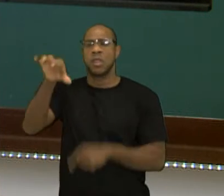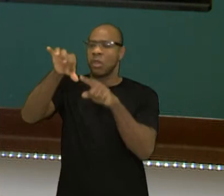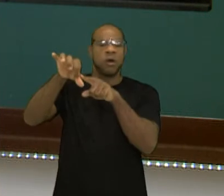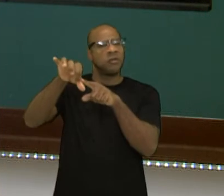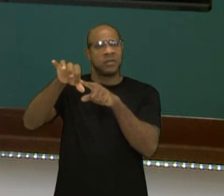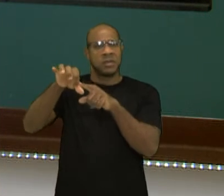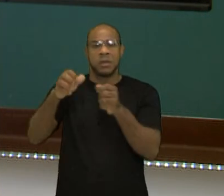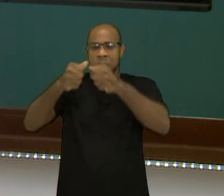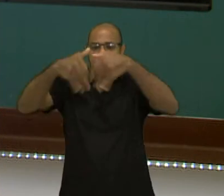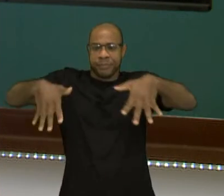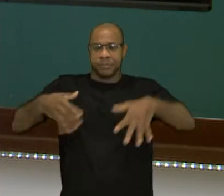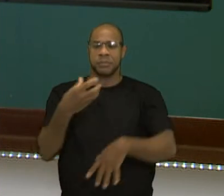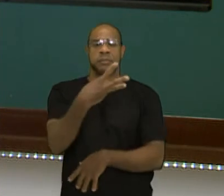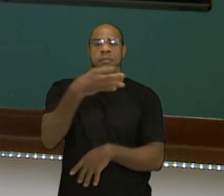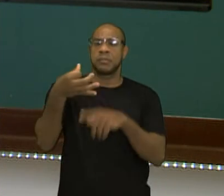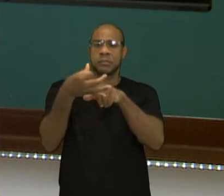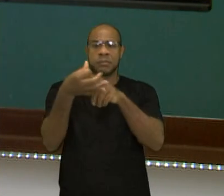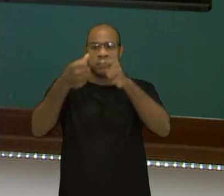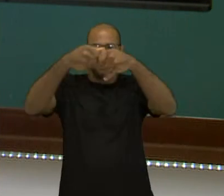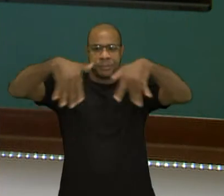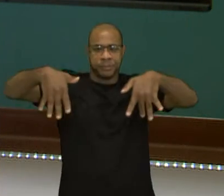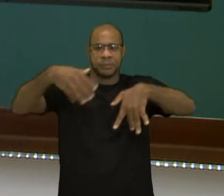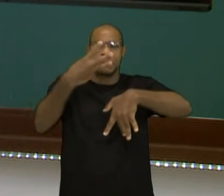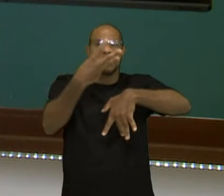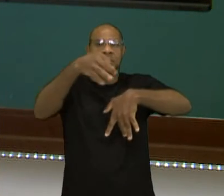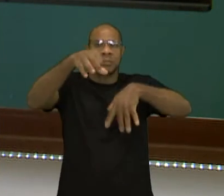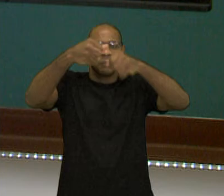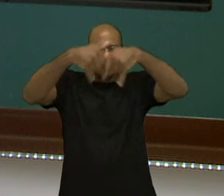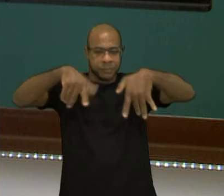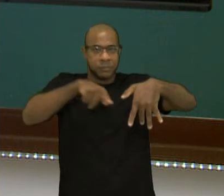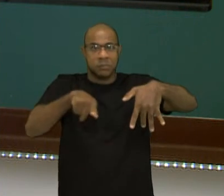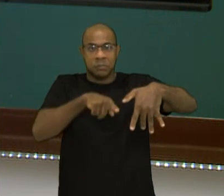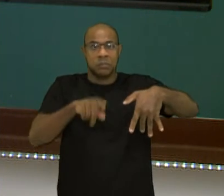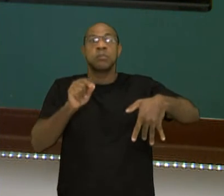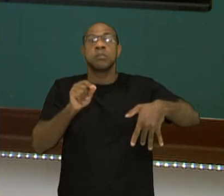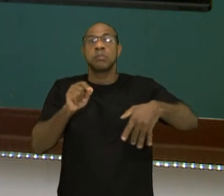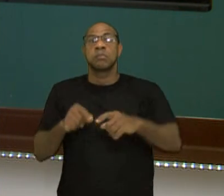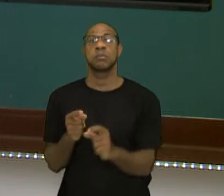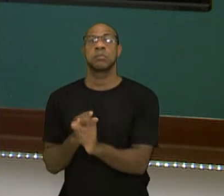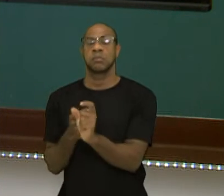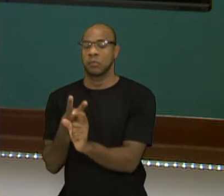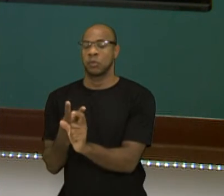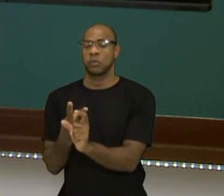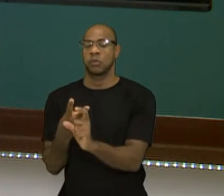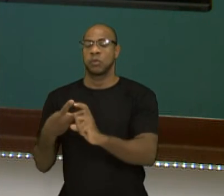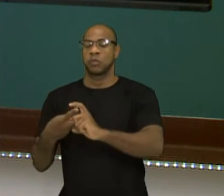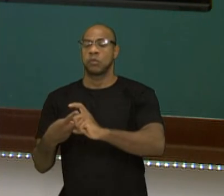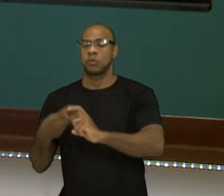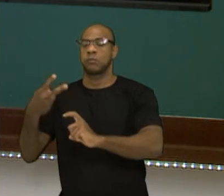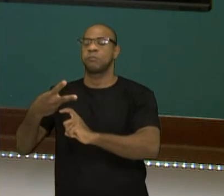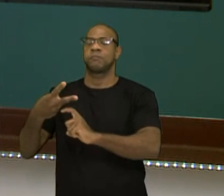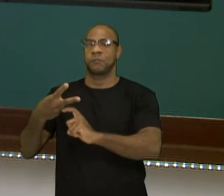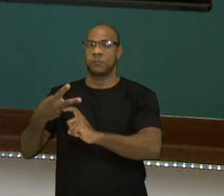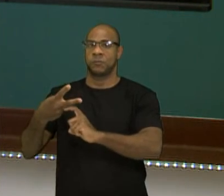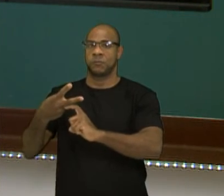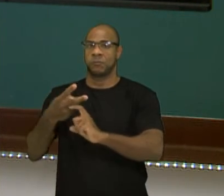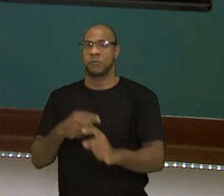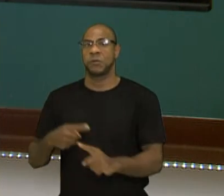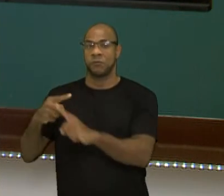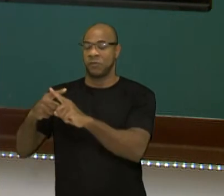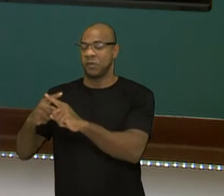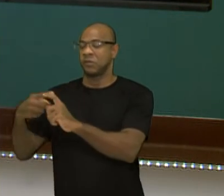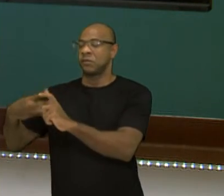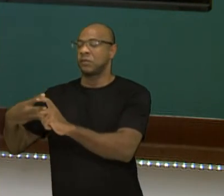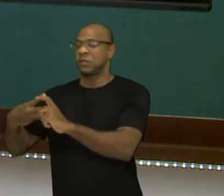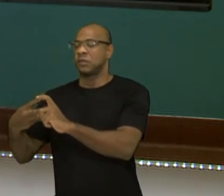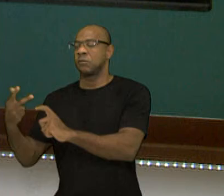fator 36, né, do número 36, são esses dois fatores aqui, que é o quê? 2 ao quadrado,